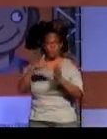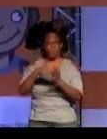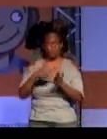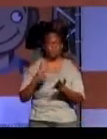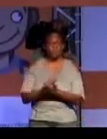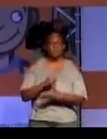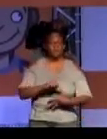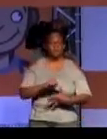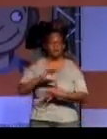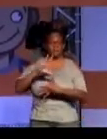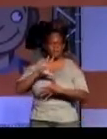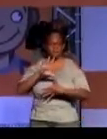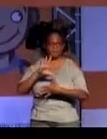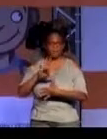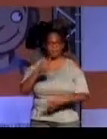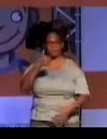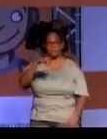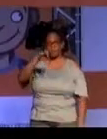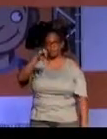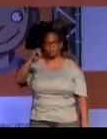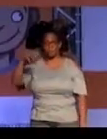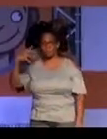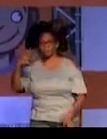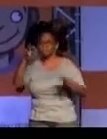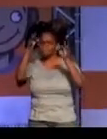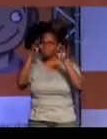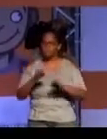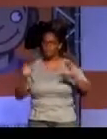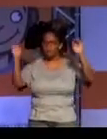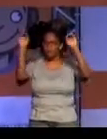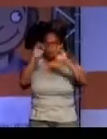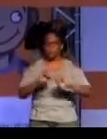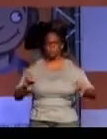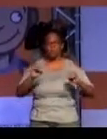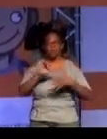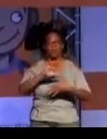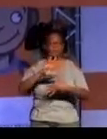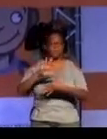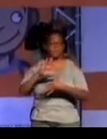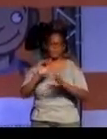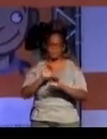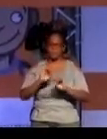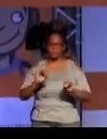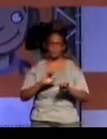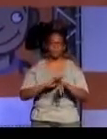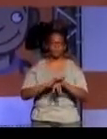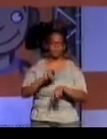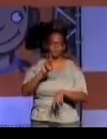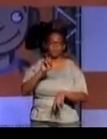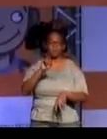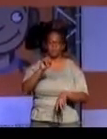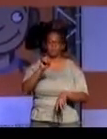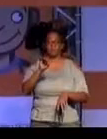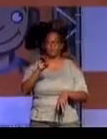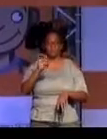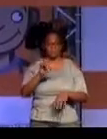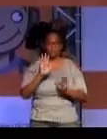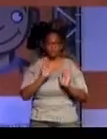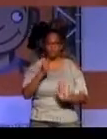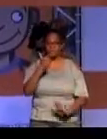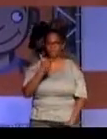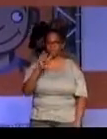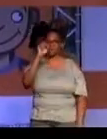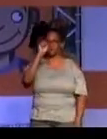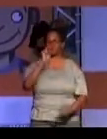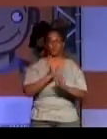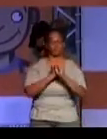94, tivemos a certificação da eliminação da poliomielite nas Américas. E, portanto, nós temos 28 anos